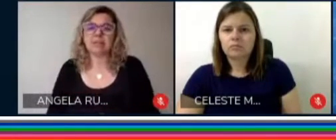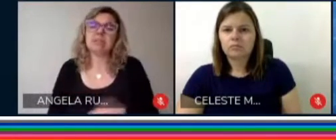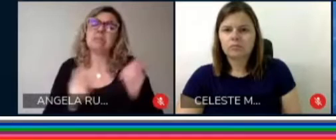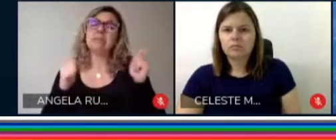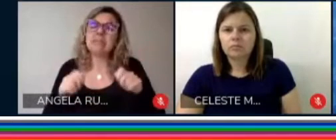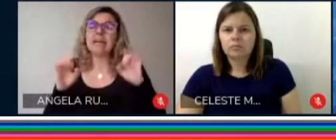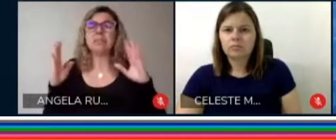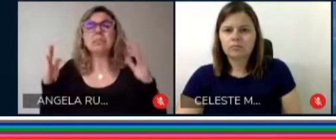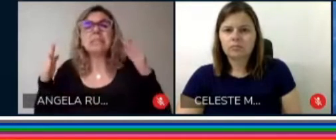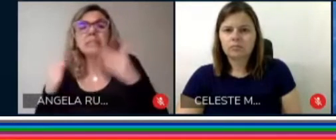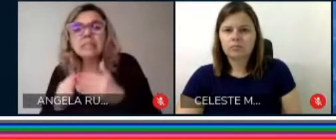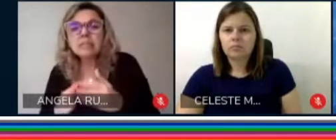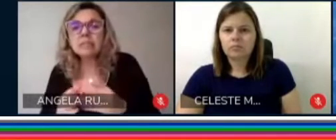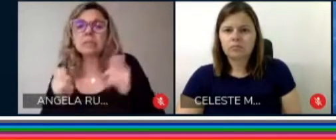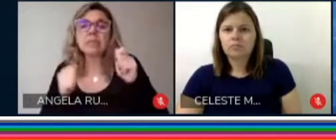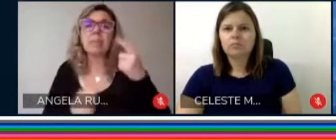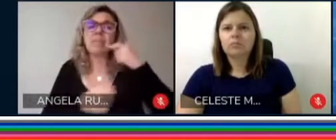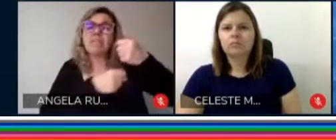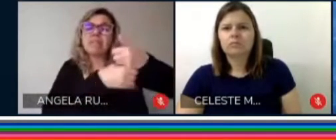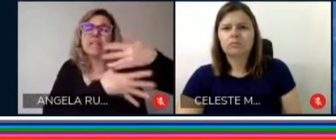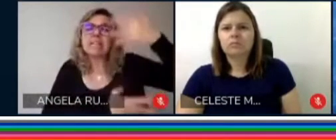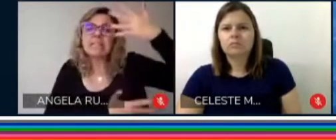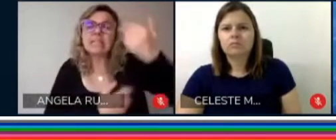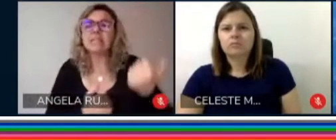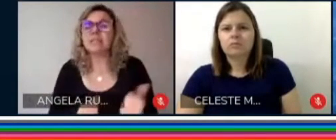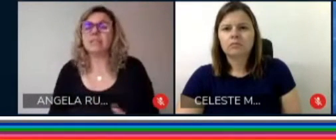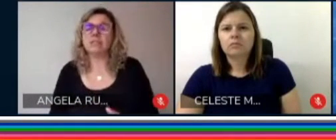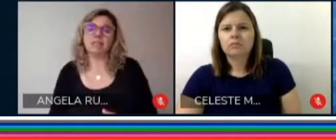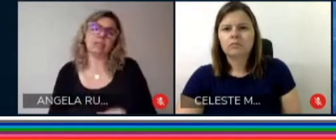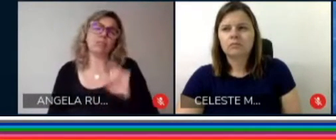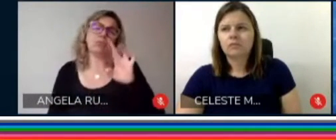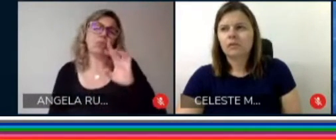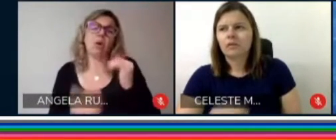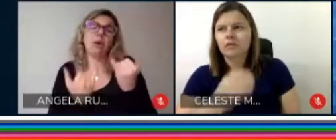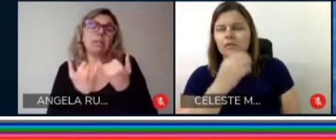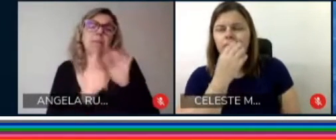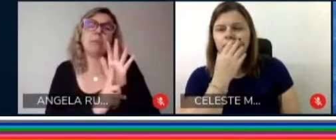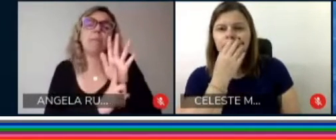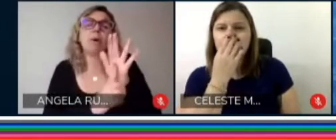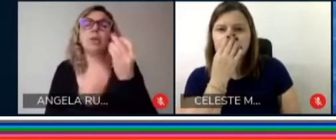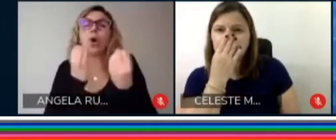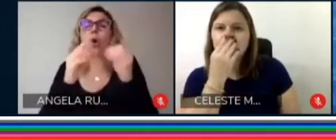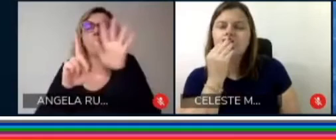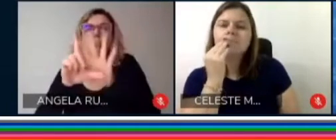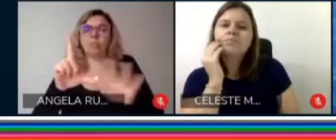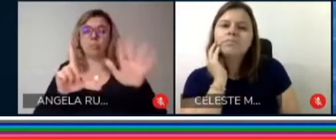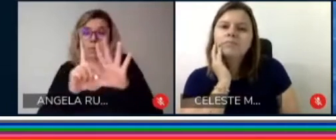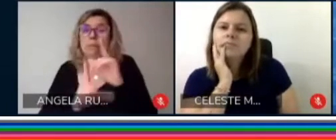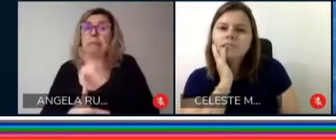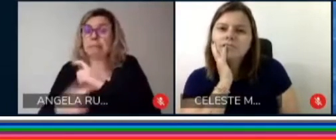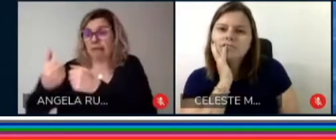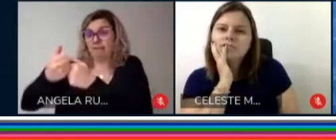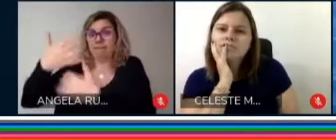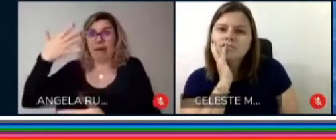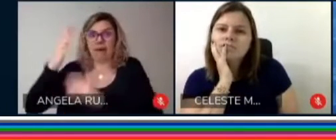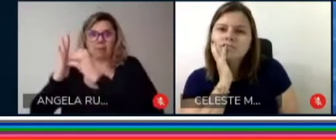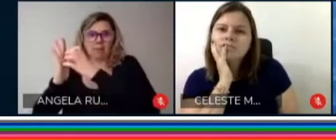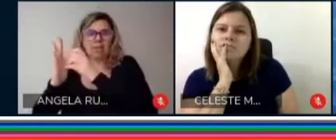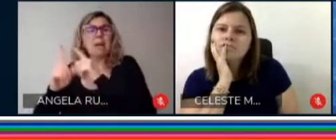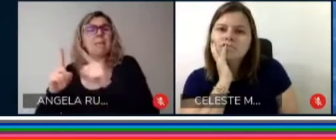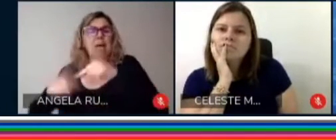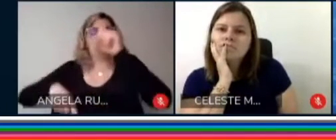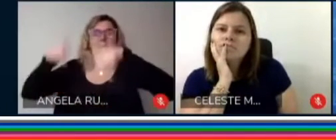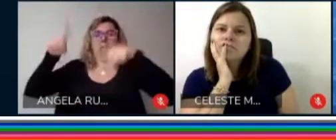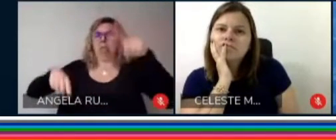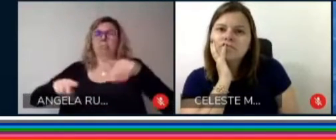especificações, tem como eu obter listas, então é só para mostrar que por mais que sejam muitas, elas não podem ser muito